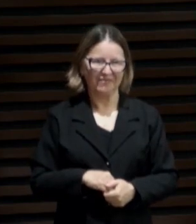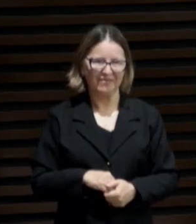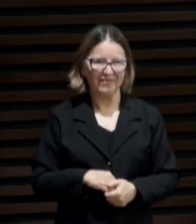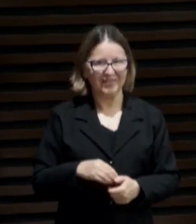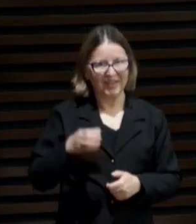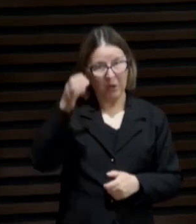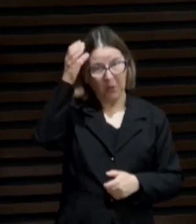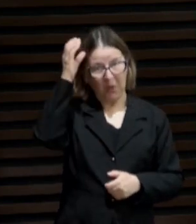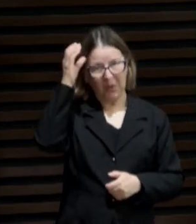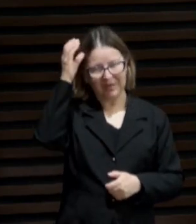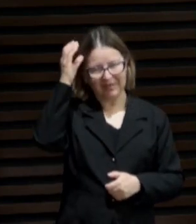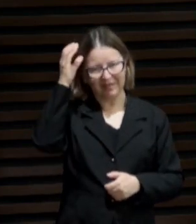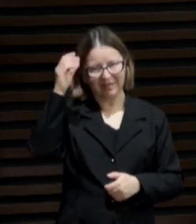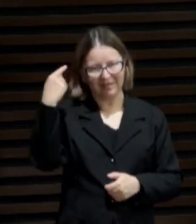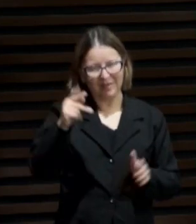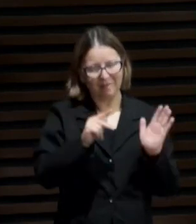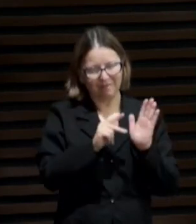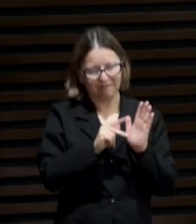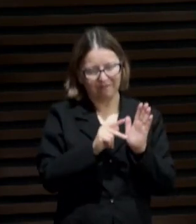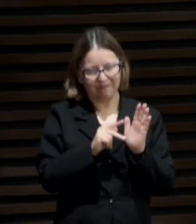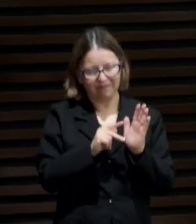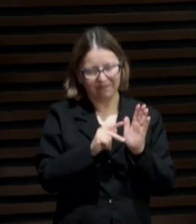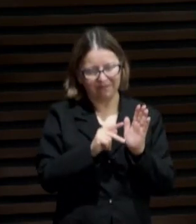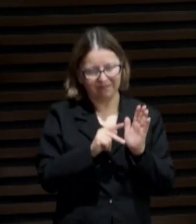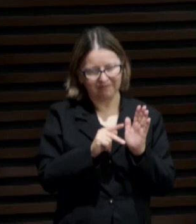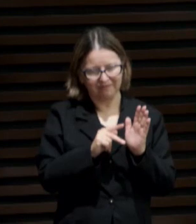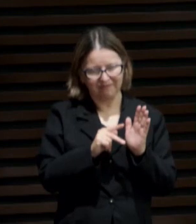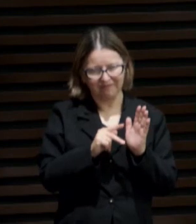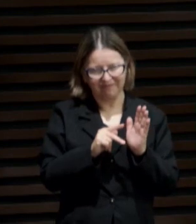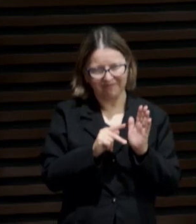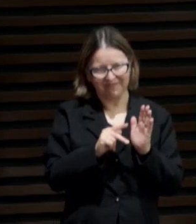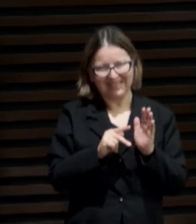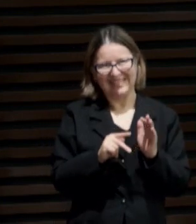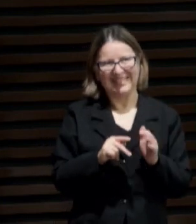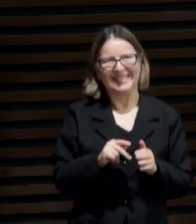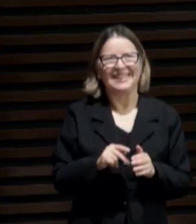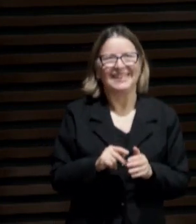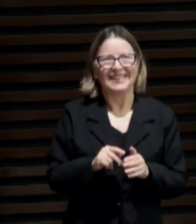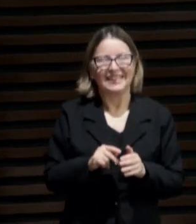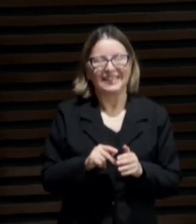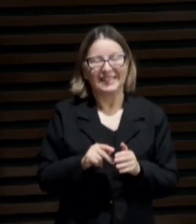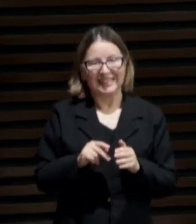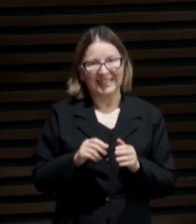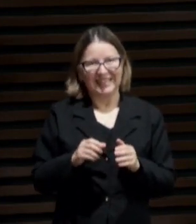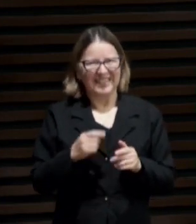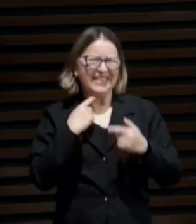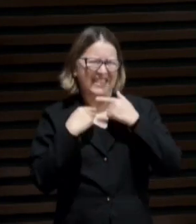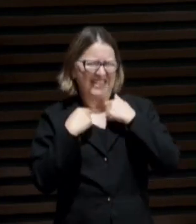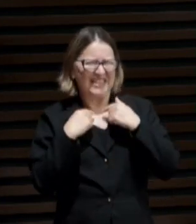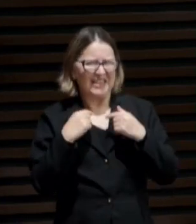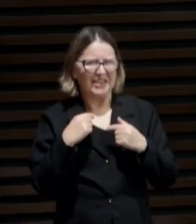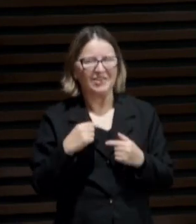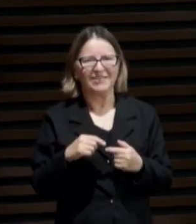Consciente de sua propensão ao pecado da língua, Davi fez uma súplica objetiva a Deus.